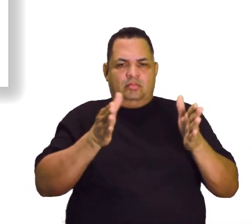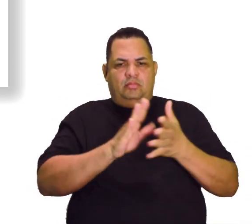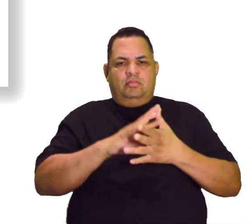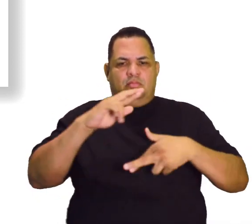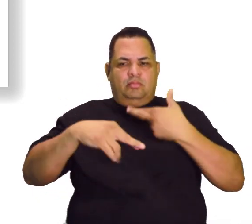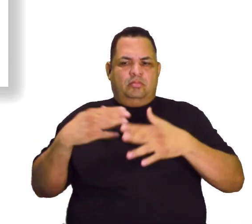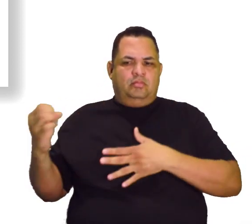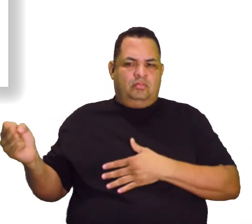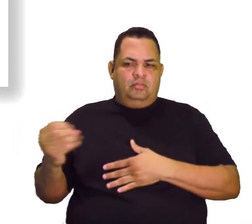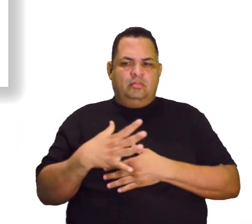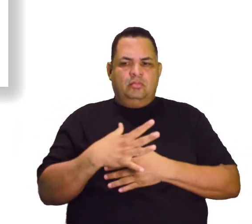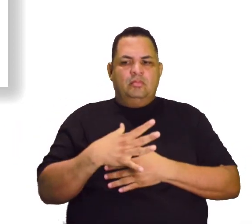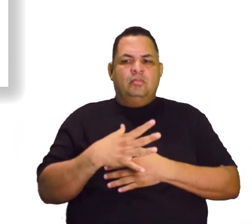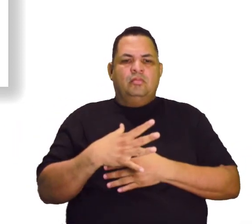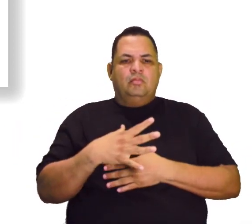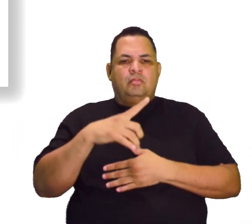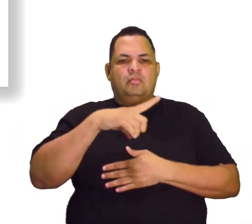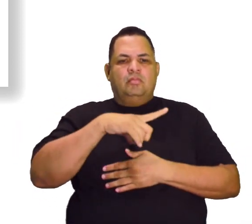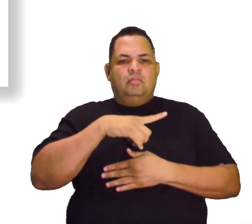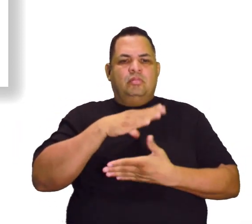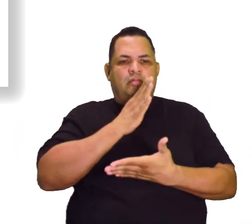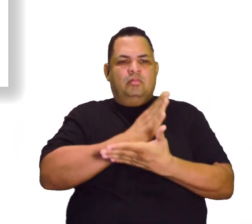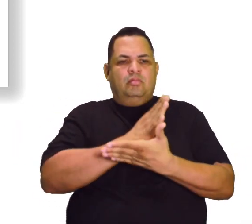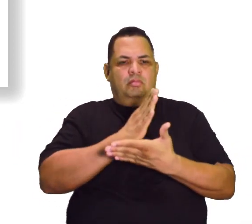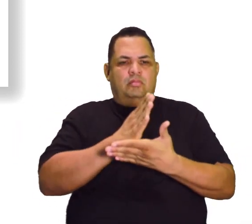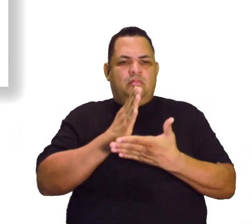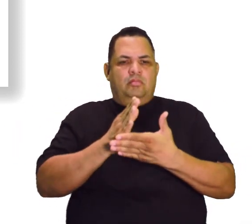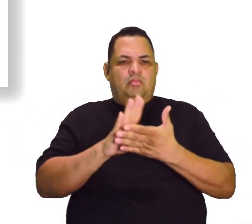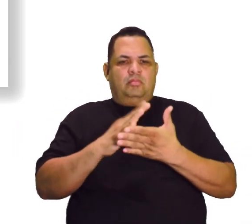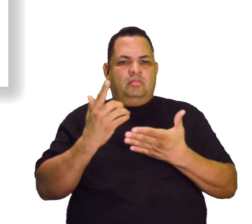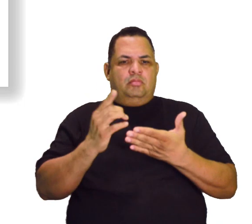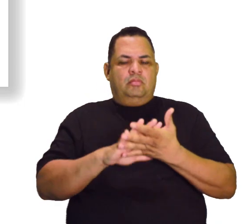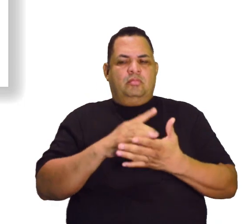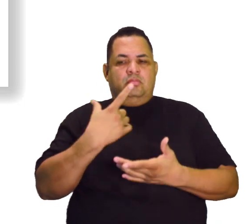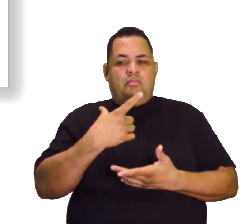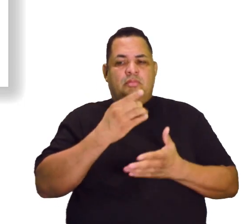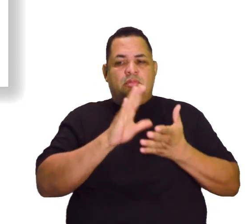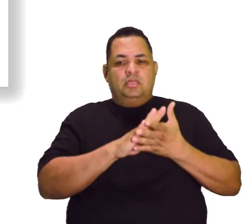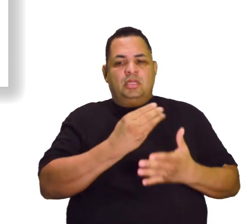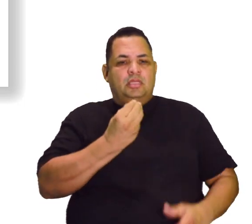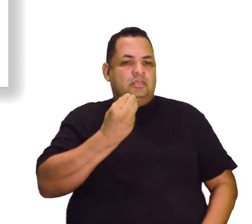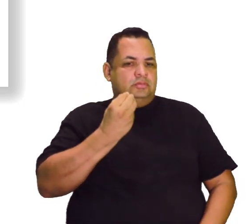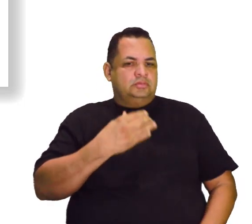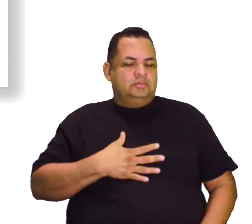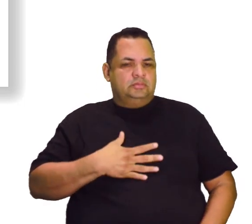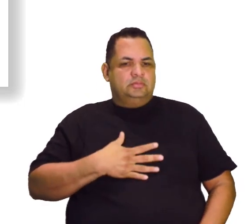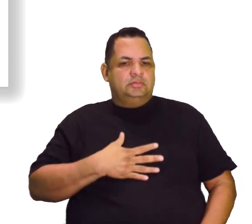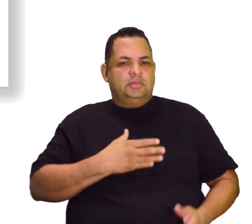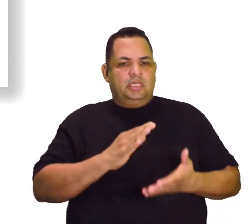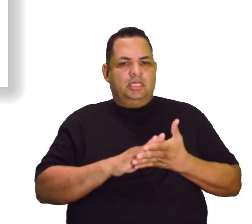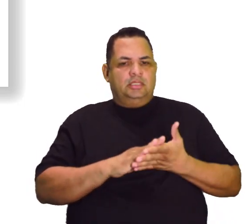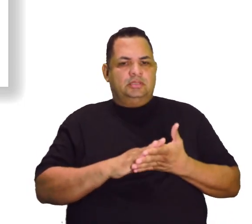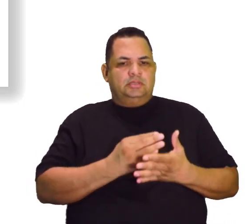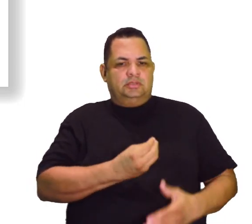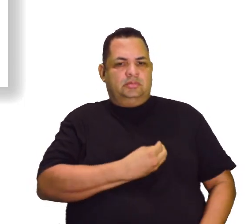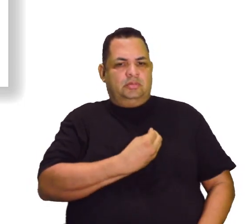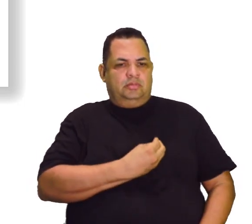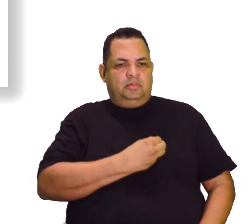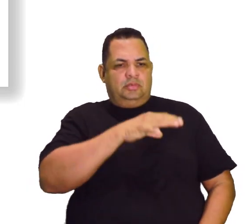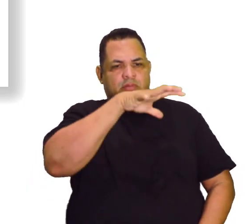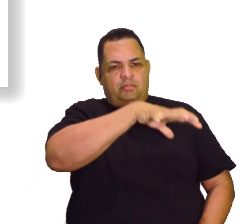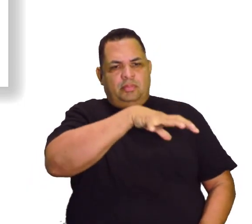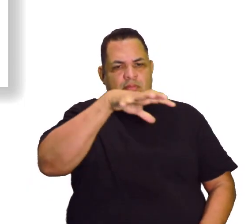do Renascimento. Havia, então, divisão da obra em 3 atos, ruptura da unidade de